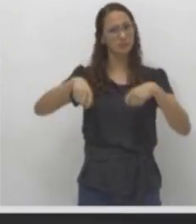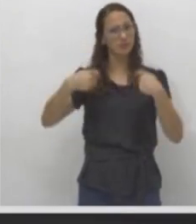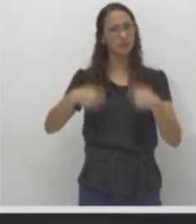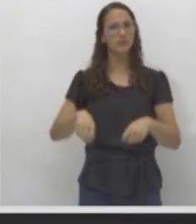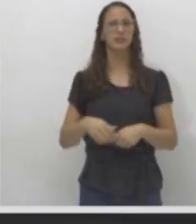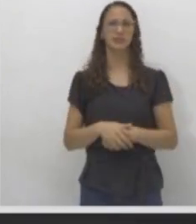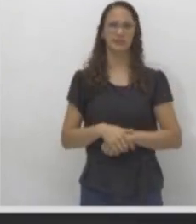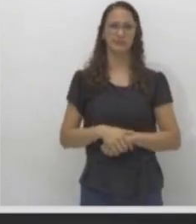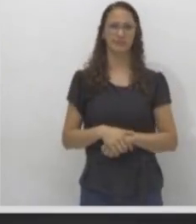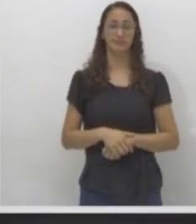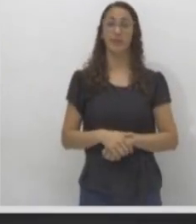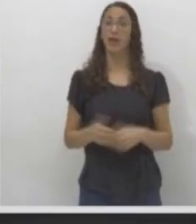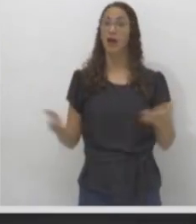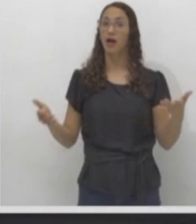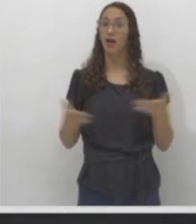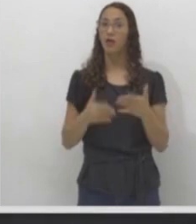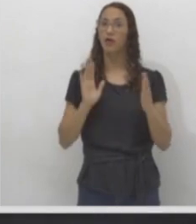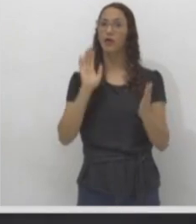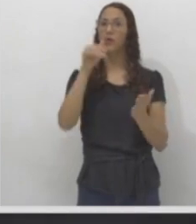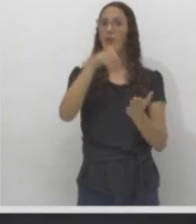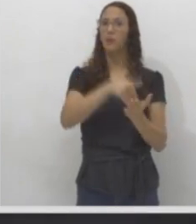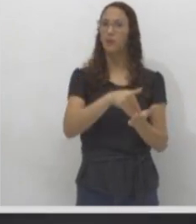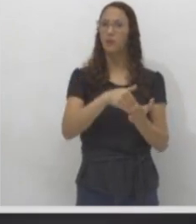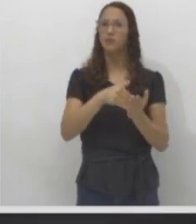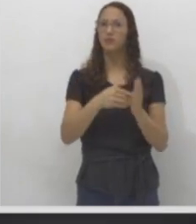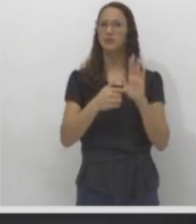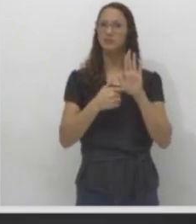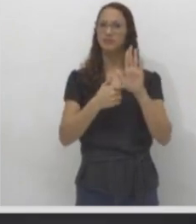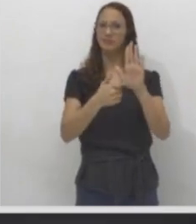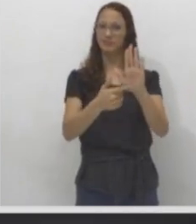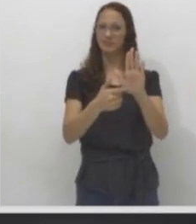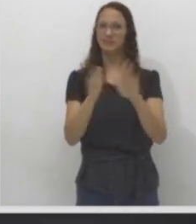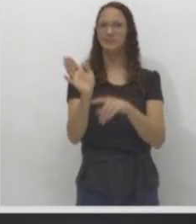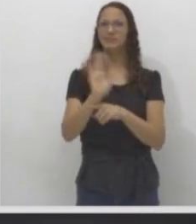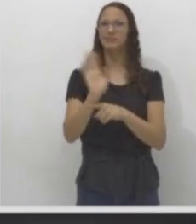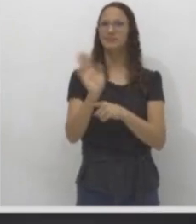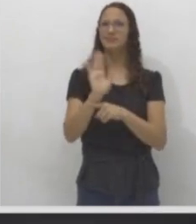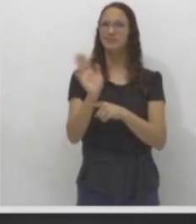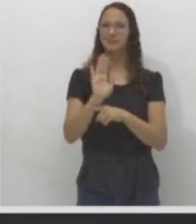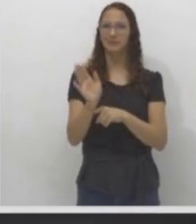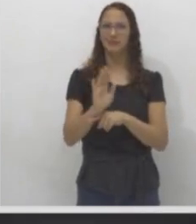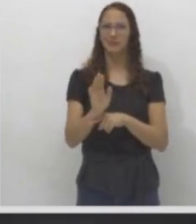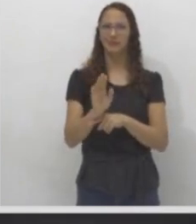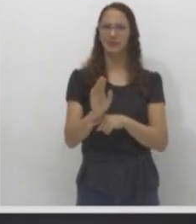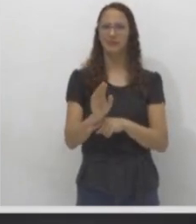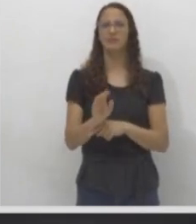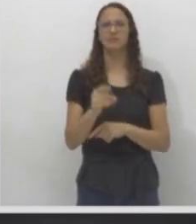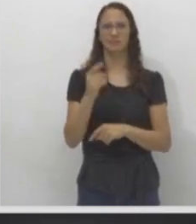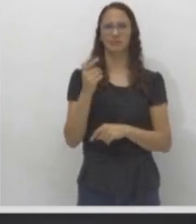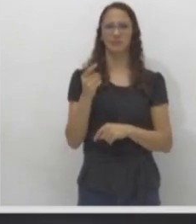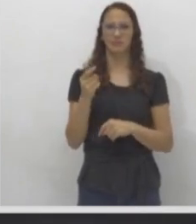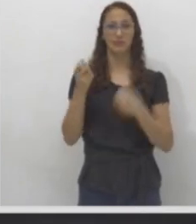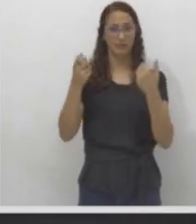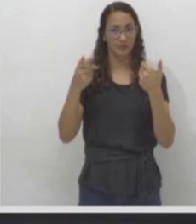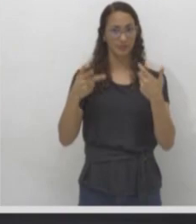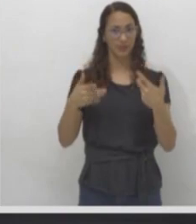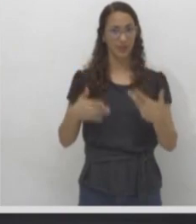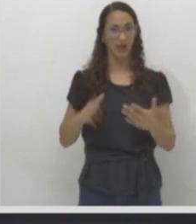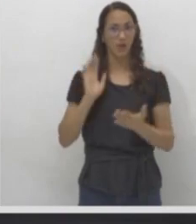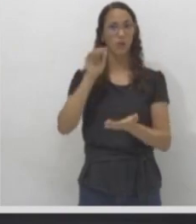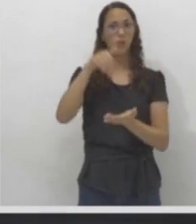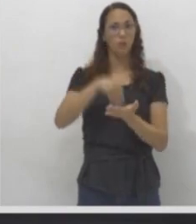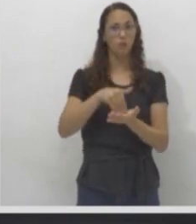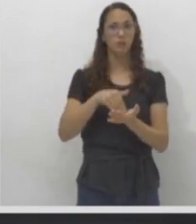para a última apresentação de vídeo, que vai ser a representação da última decomposição, juntamente com